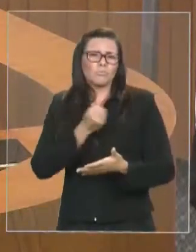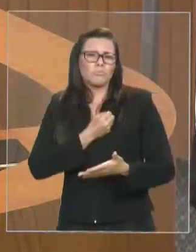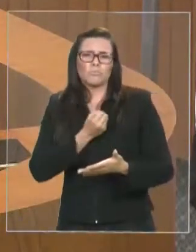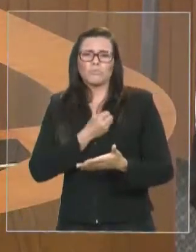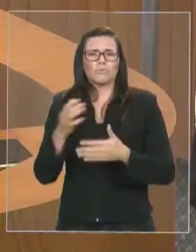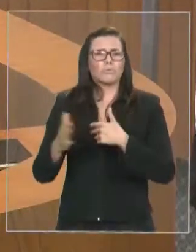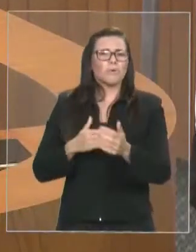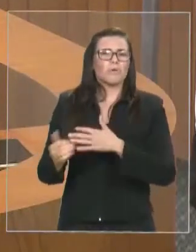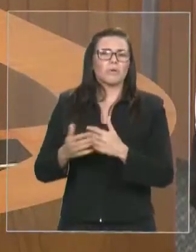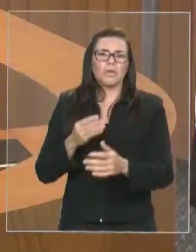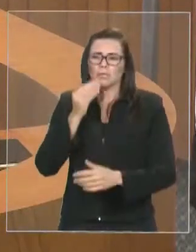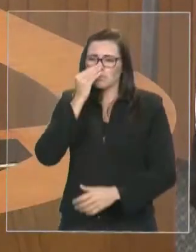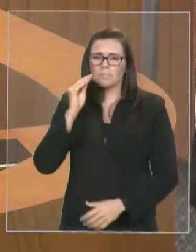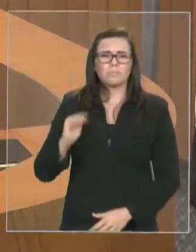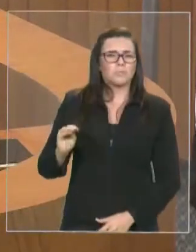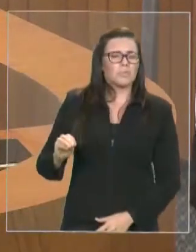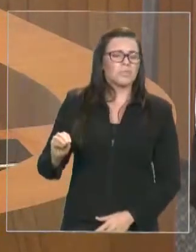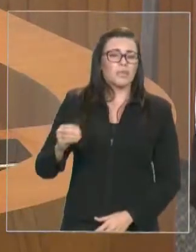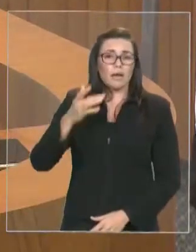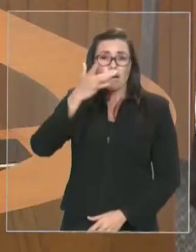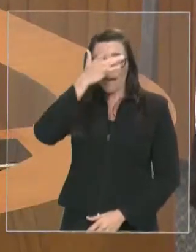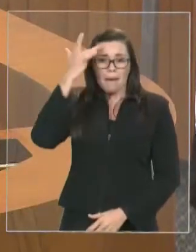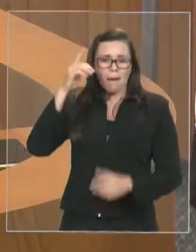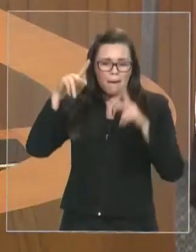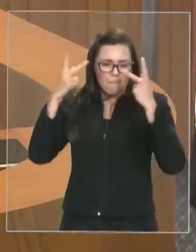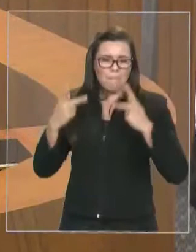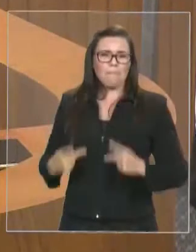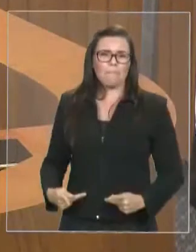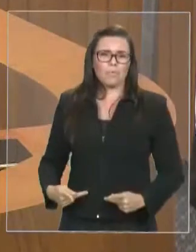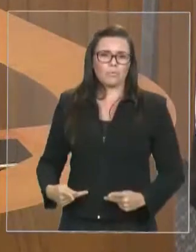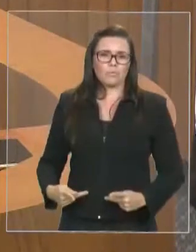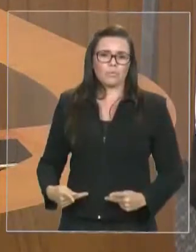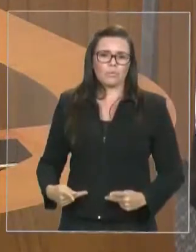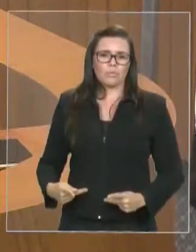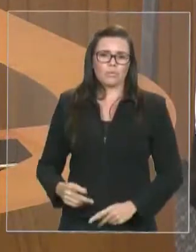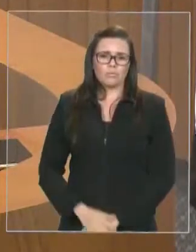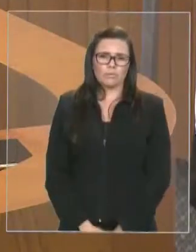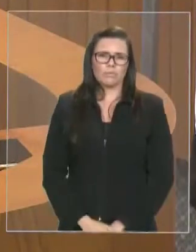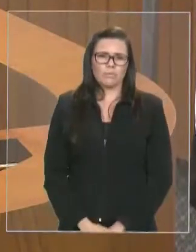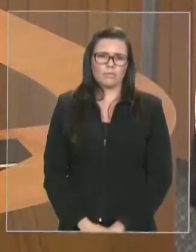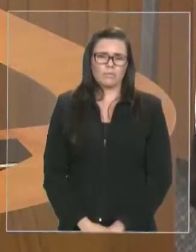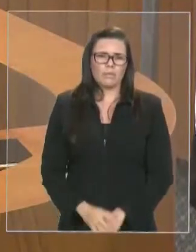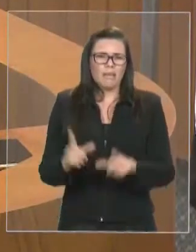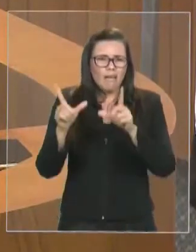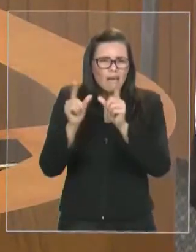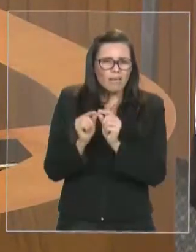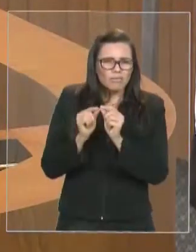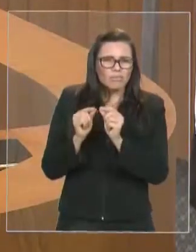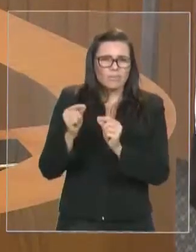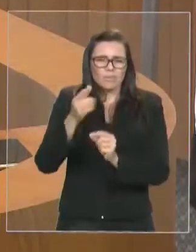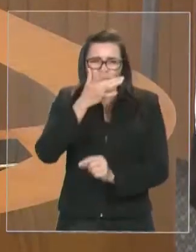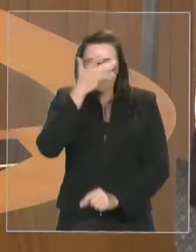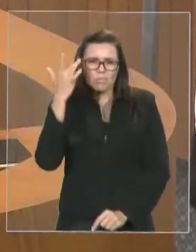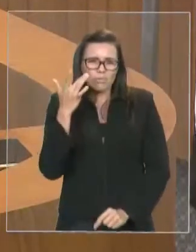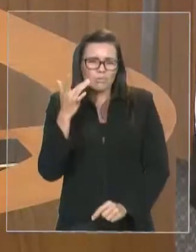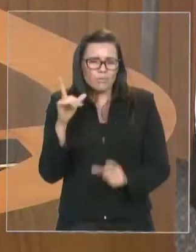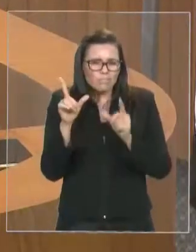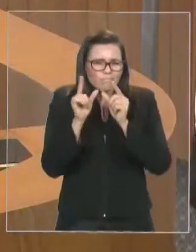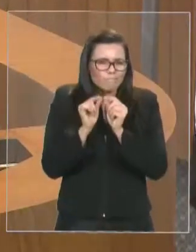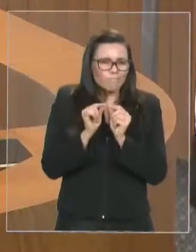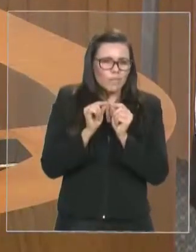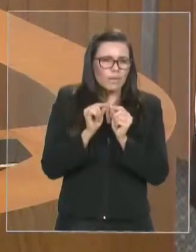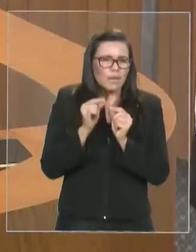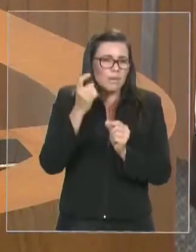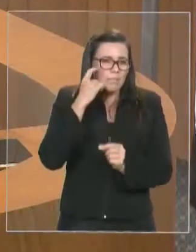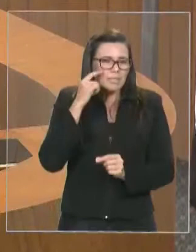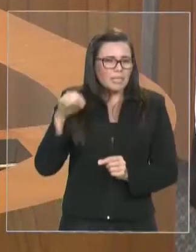frustrações e que jamais pode ser resumido a um número, o paciente número tal, ou a chegar lá